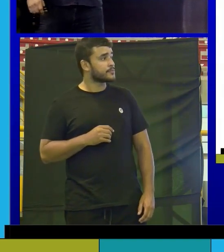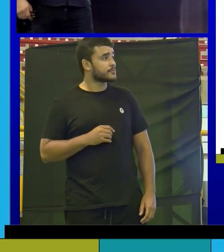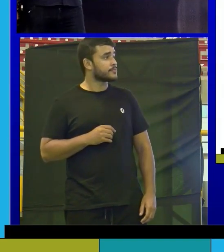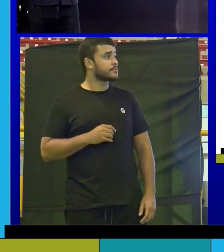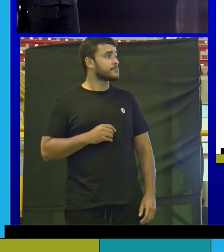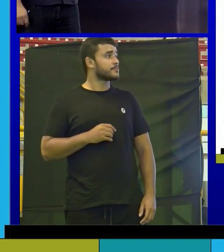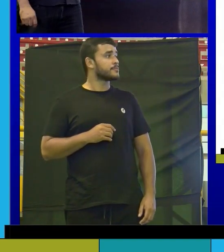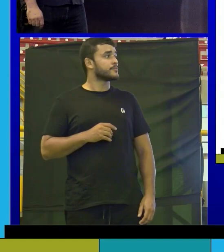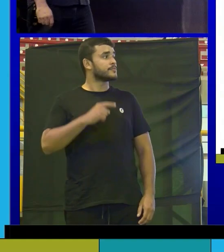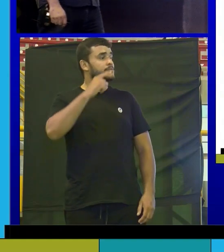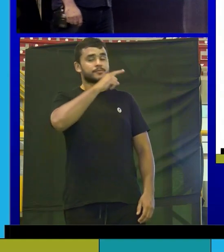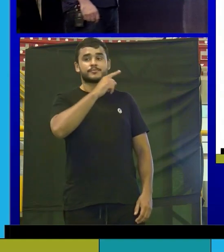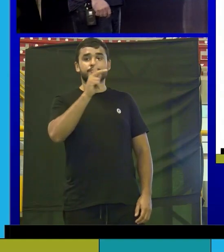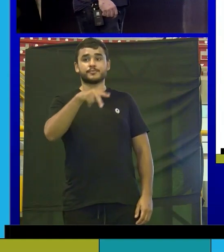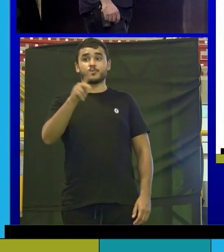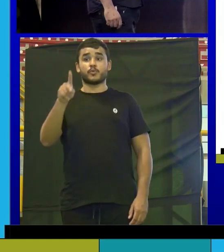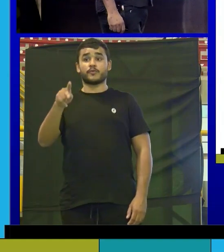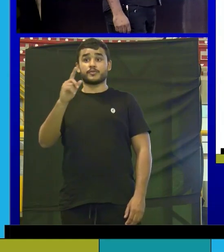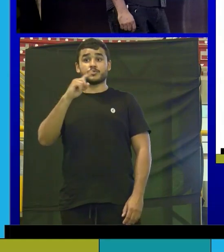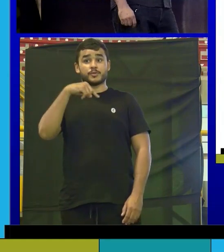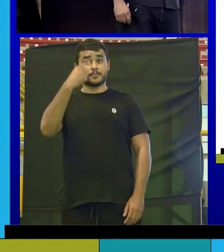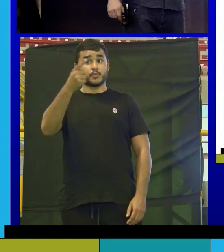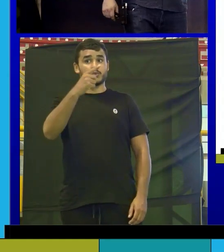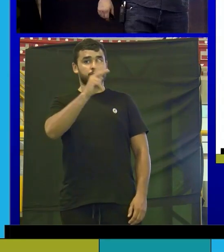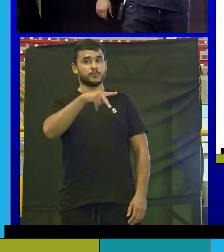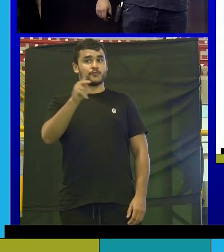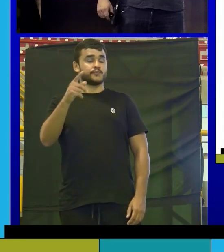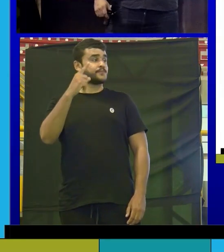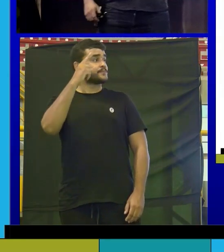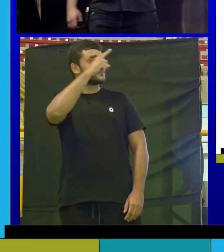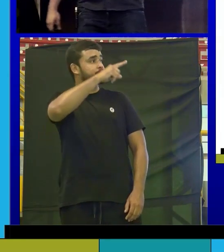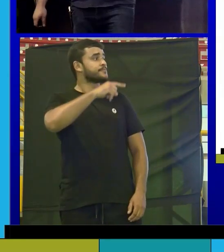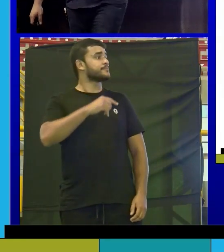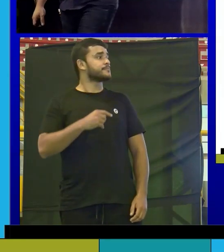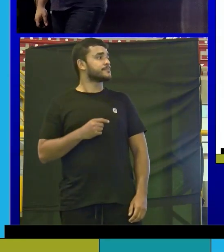Dê um oi aí pro pessoal aí. Dê um oi.